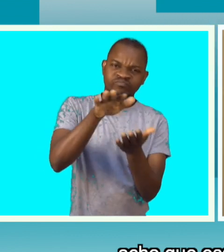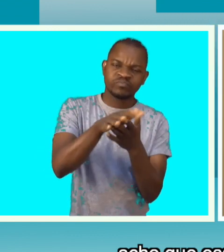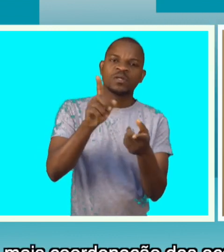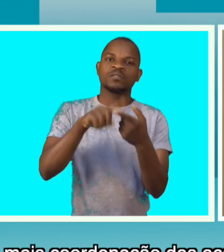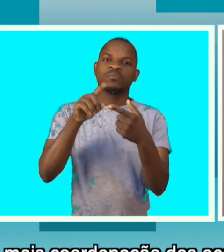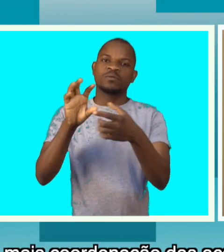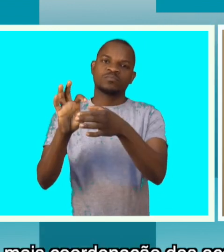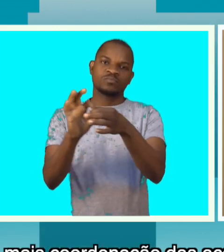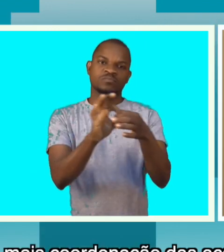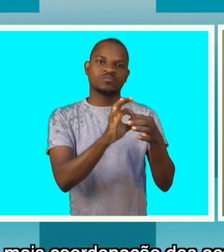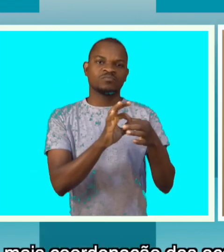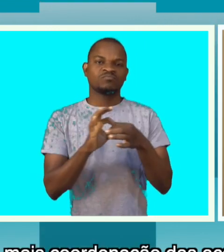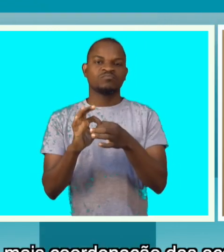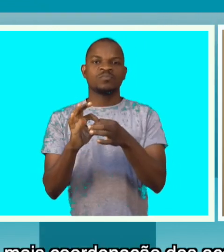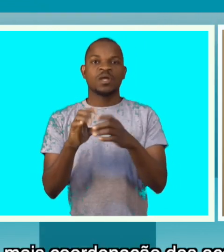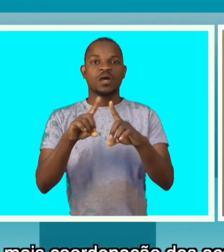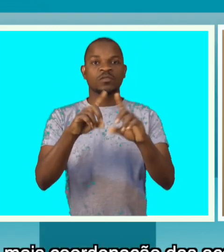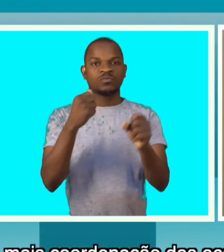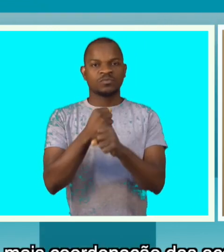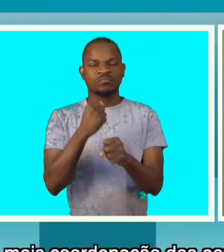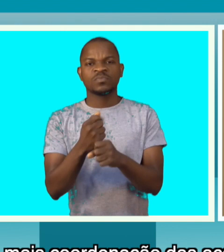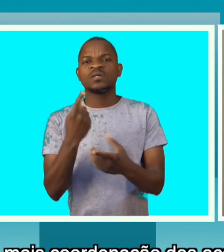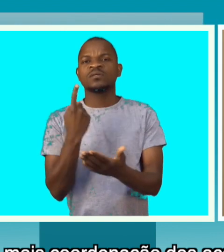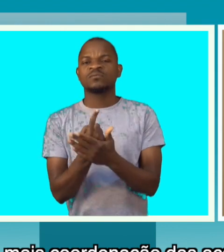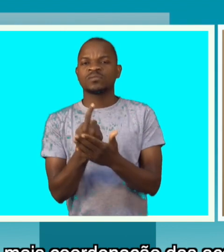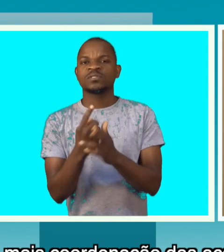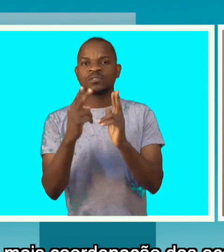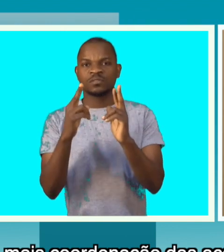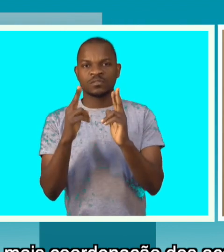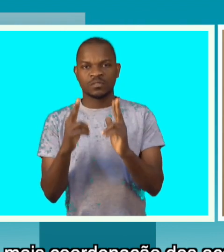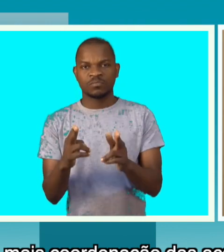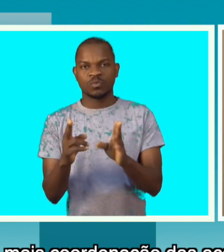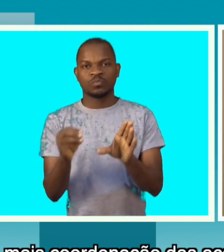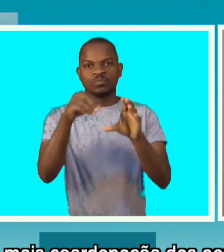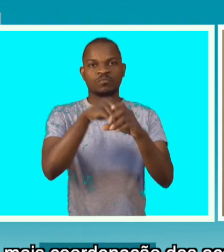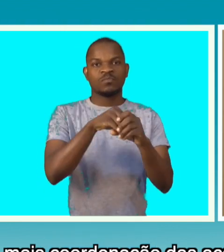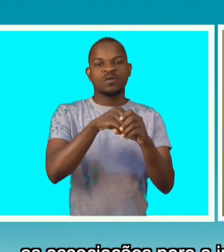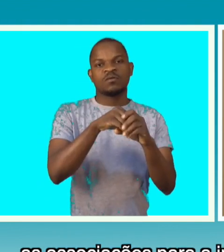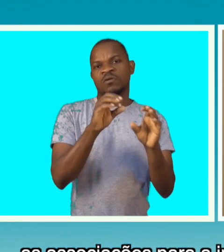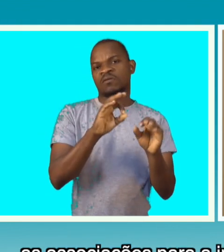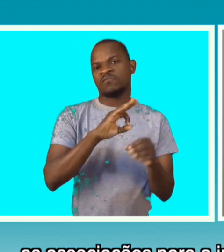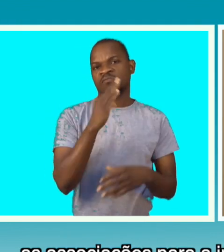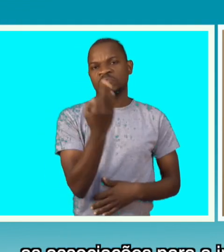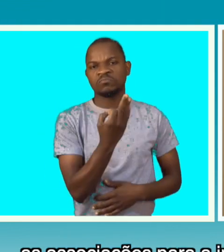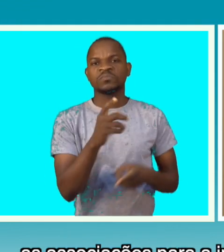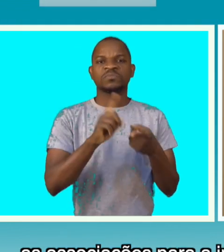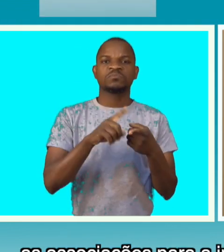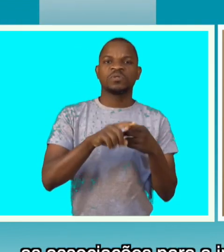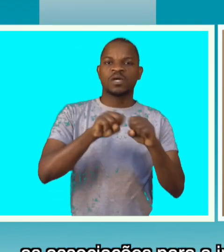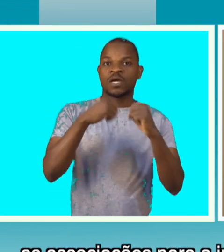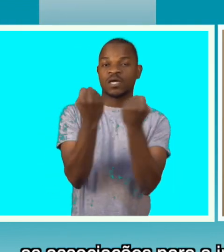sensibilização, mais coordenação das ações e envolver o próprio FAMODE, as próprias exceções